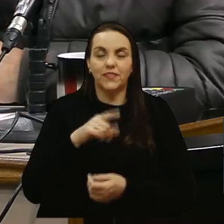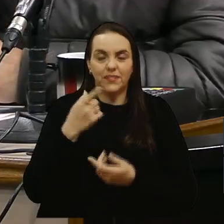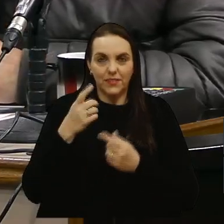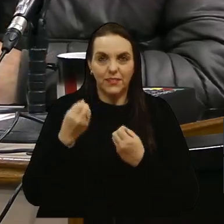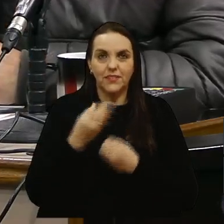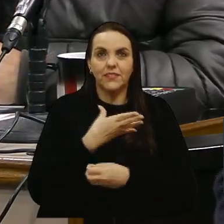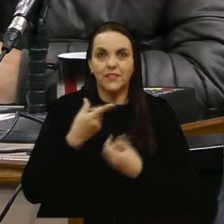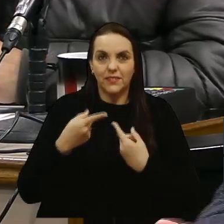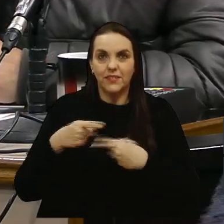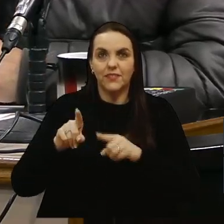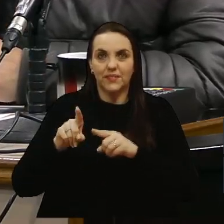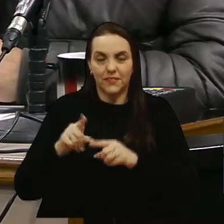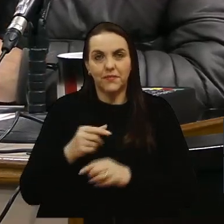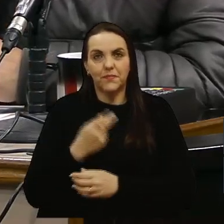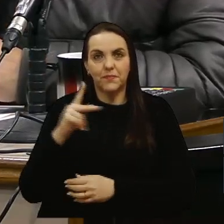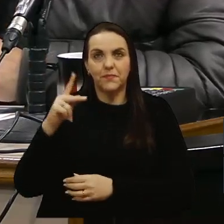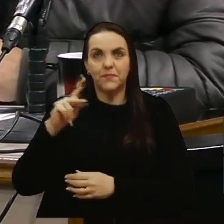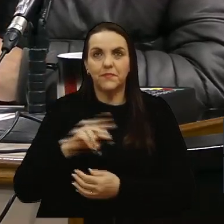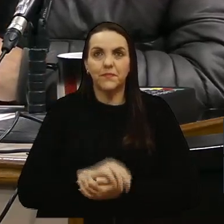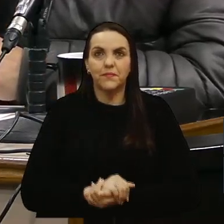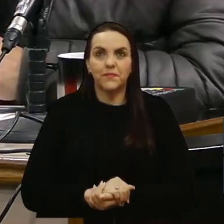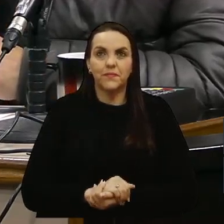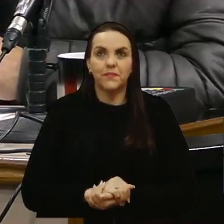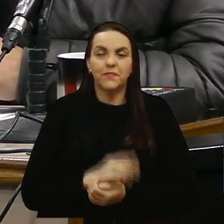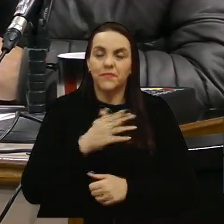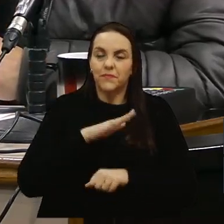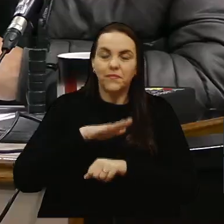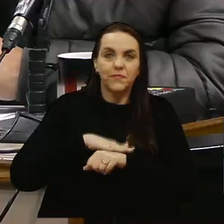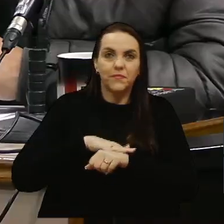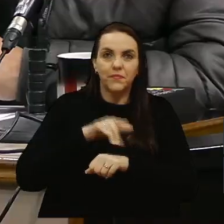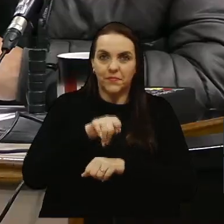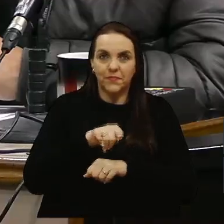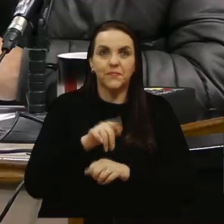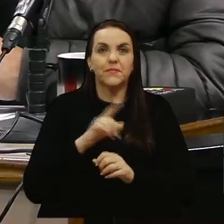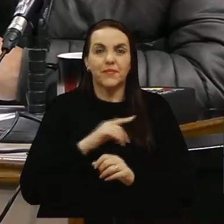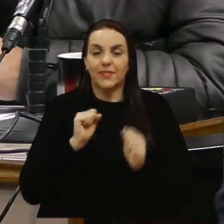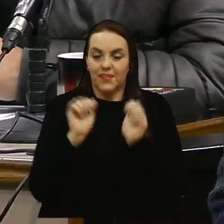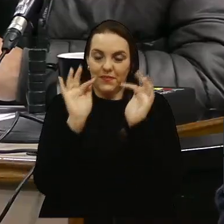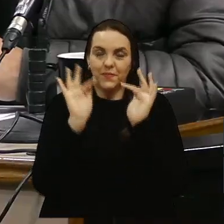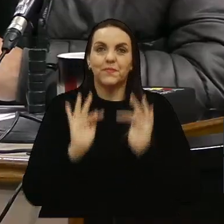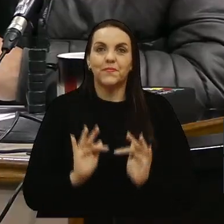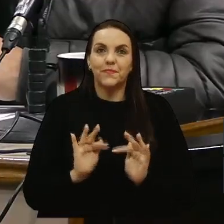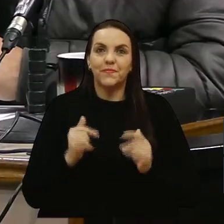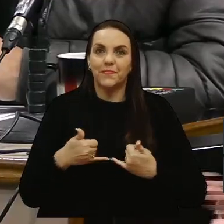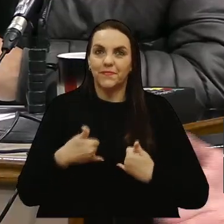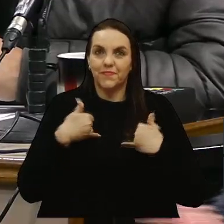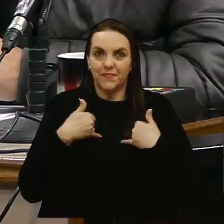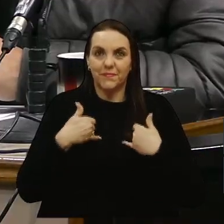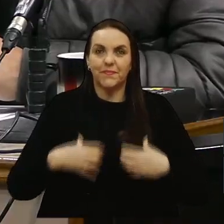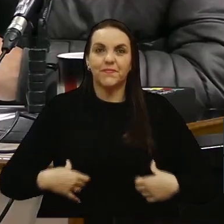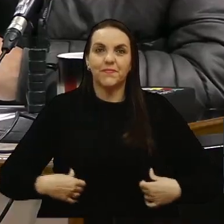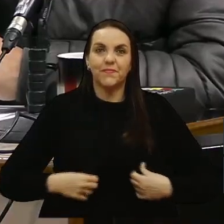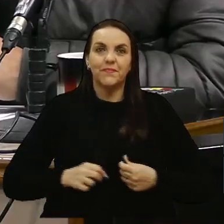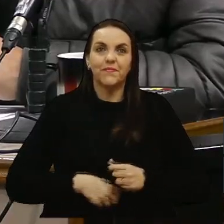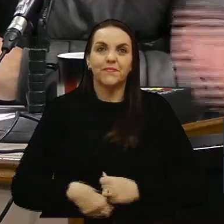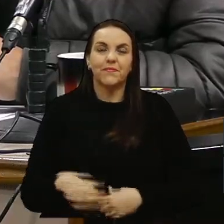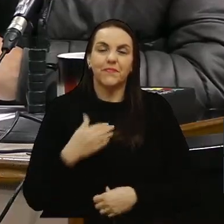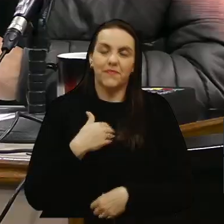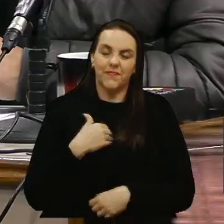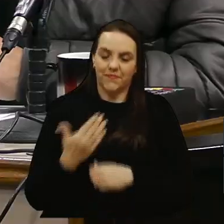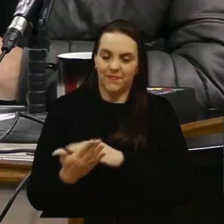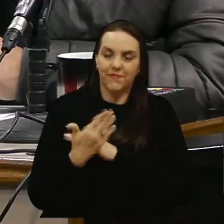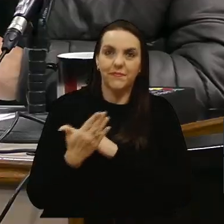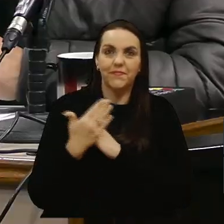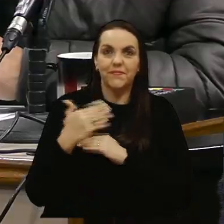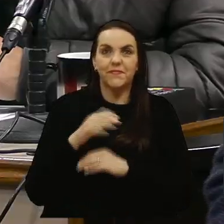para ele. E também queria aproveitar esse momento para dar as felicitações, feliz aniversário para minha assessora Elis, né, que